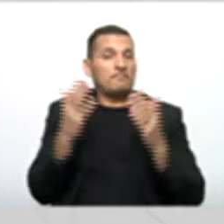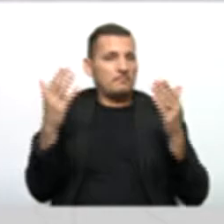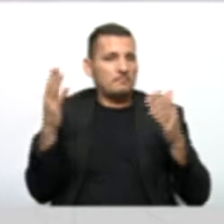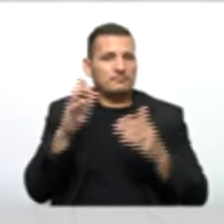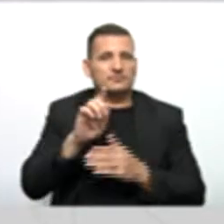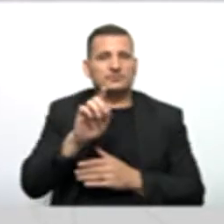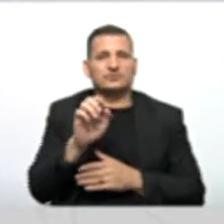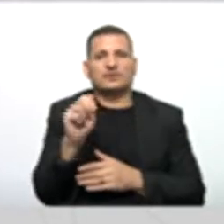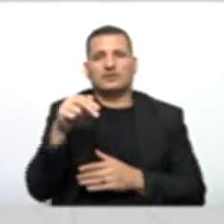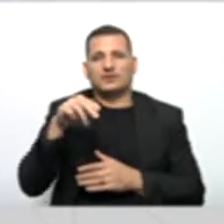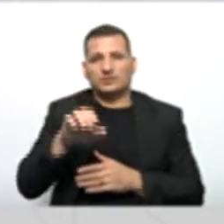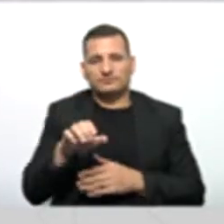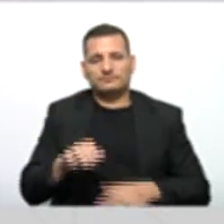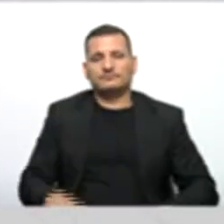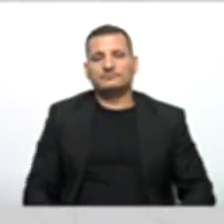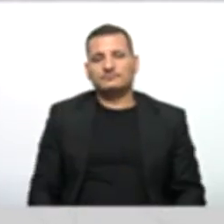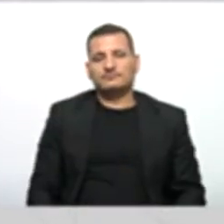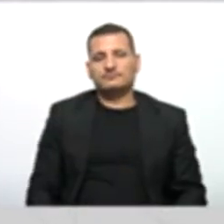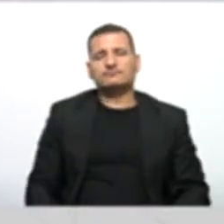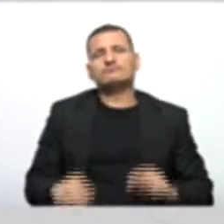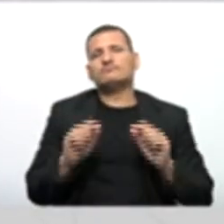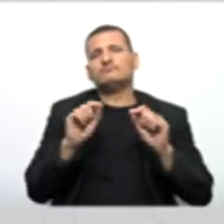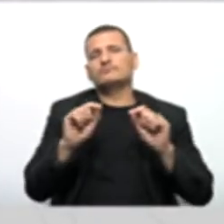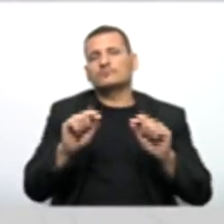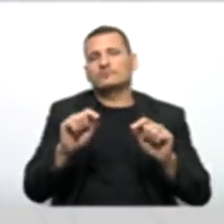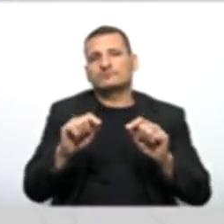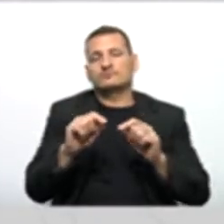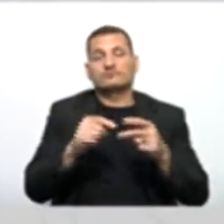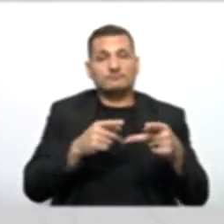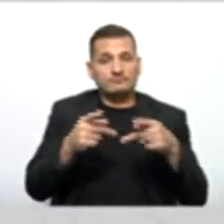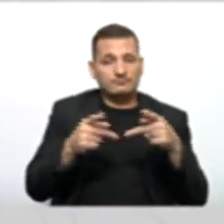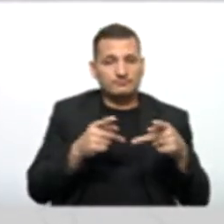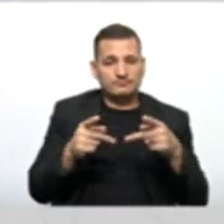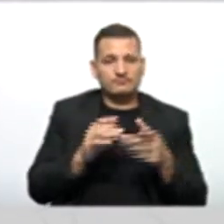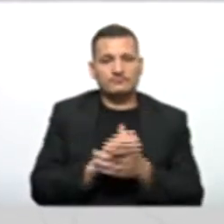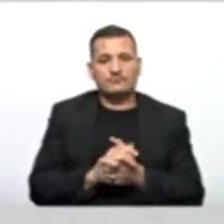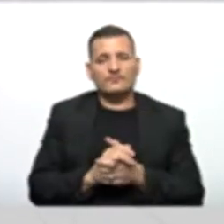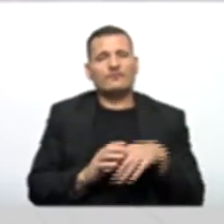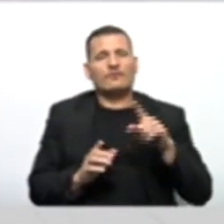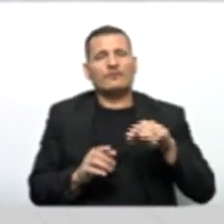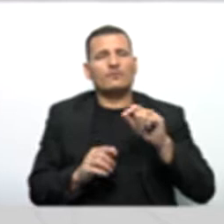Vamos ver aqui, ó, gente, o que é um projeto. É um esforço